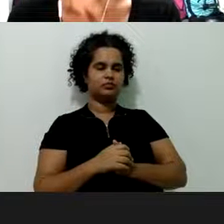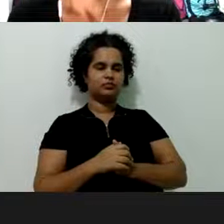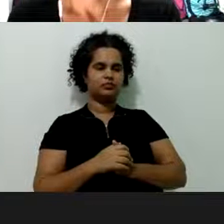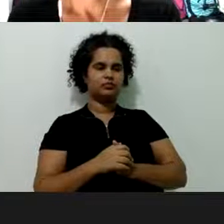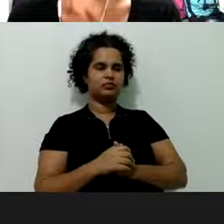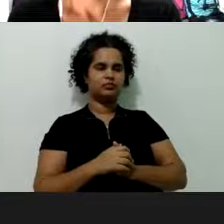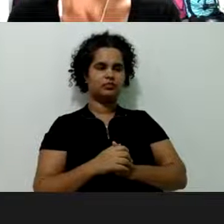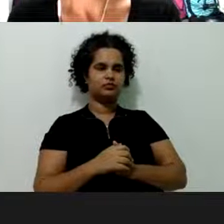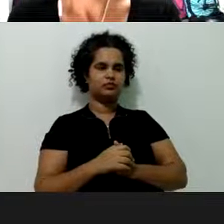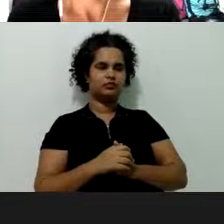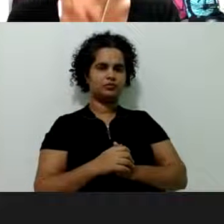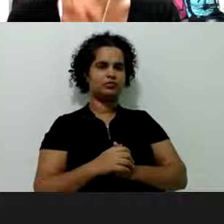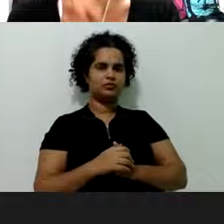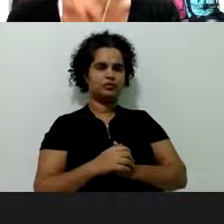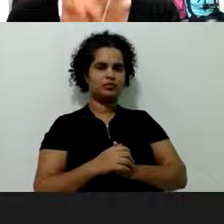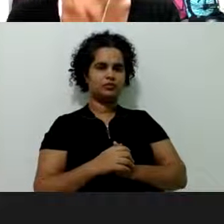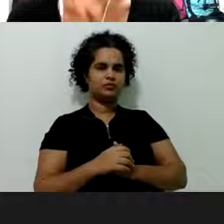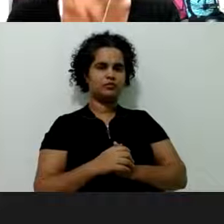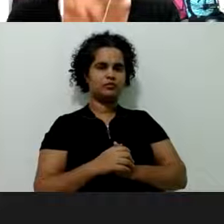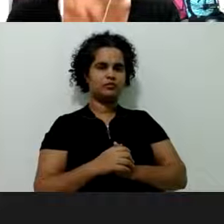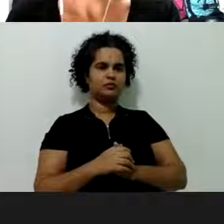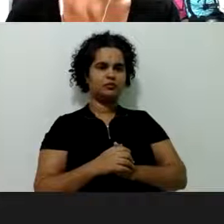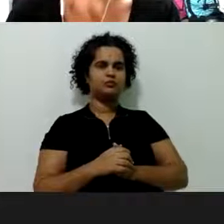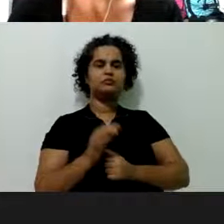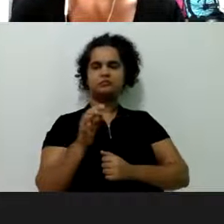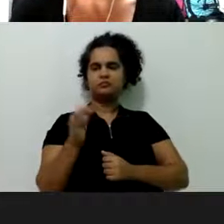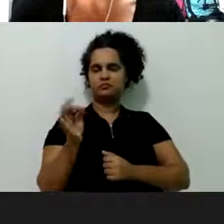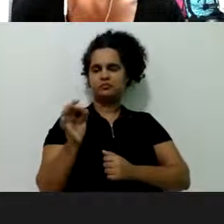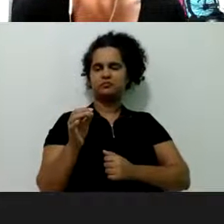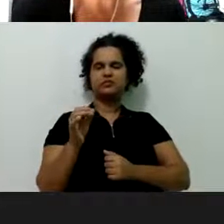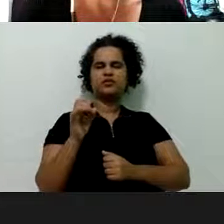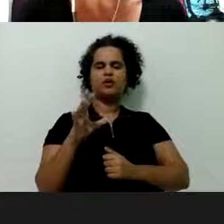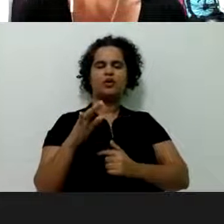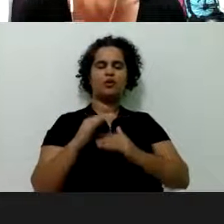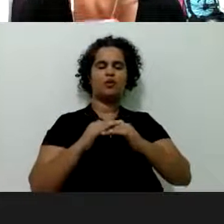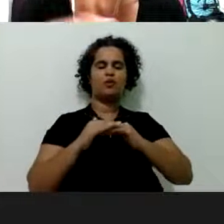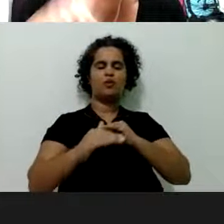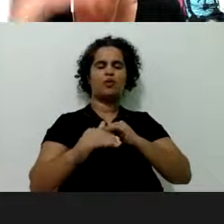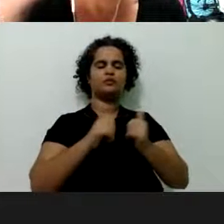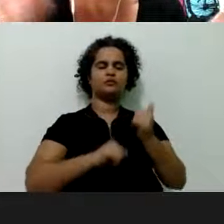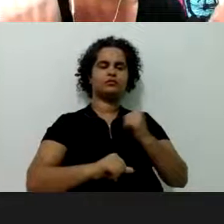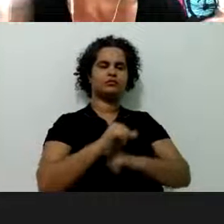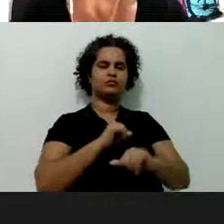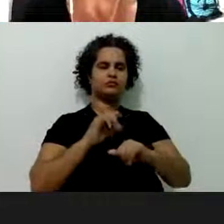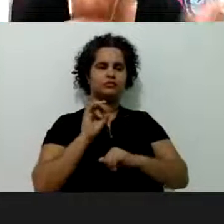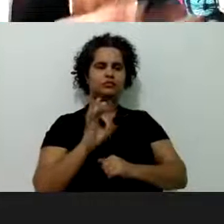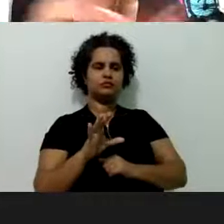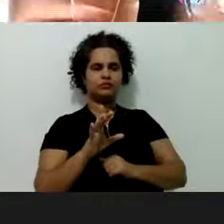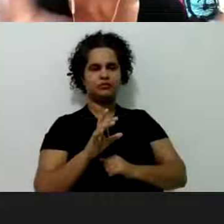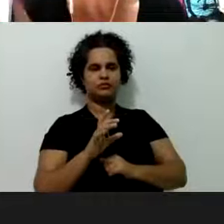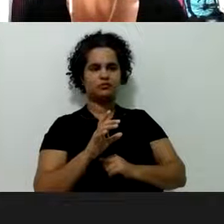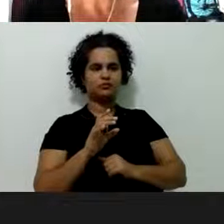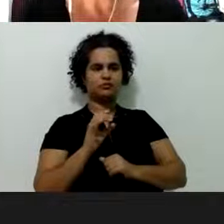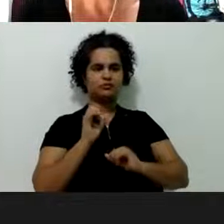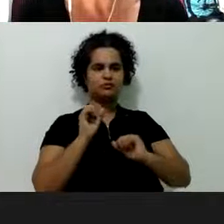o mapa. Sim. É só a superfície de transformação mesmo. Como se fizesse uma polyline ali